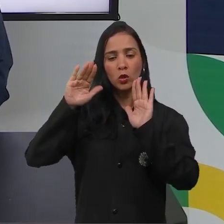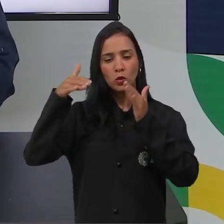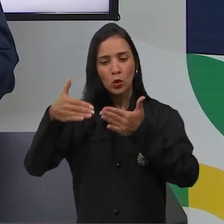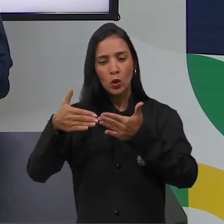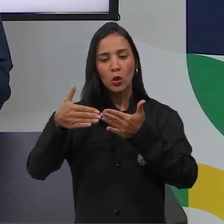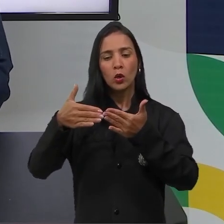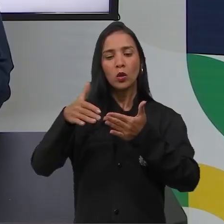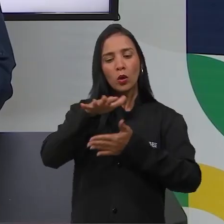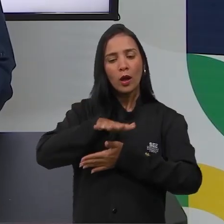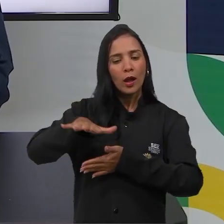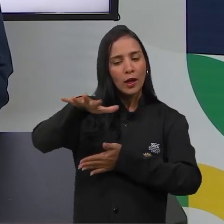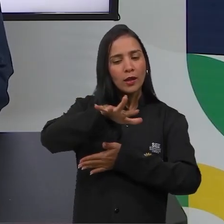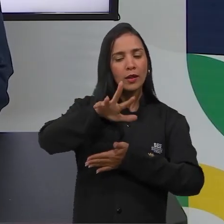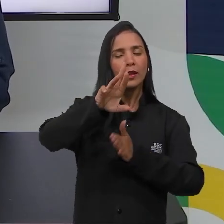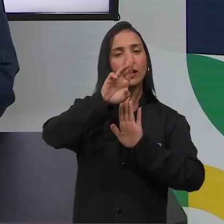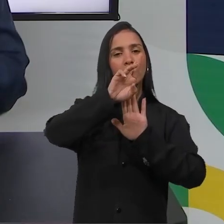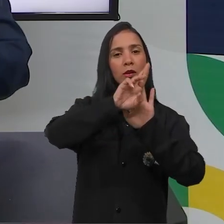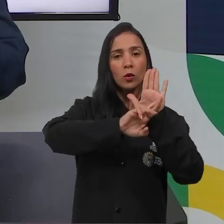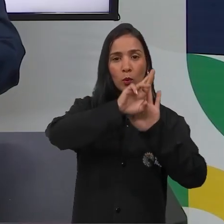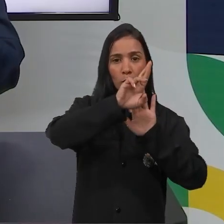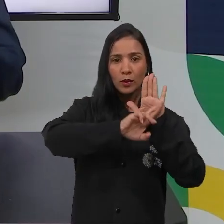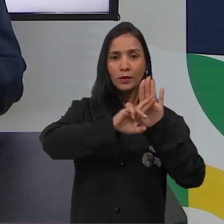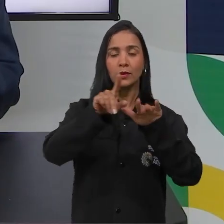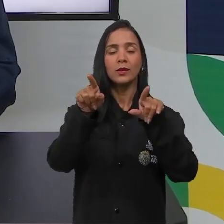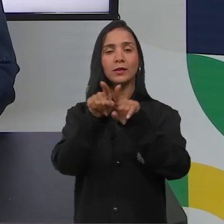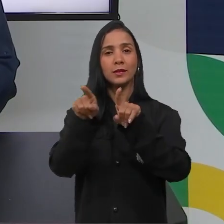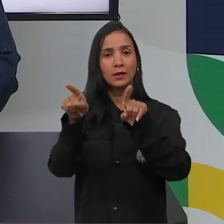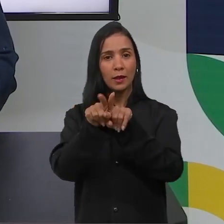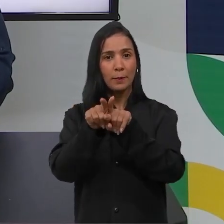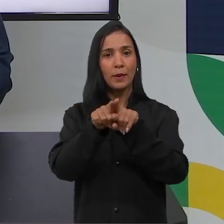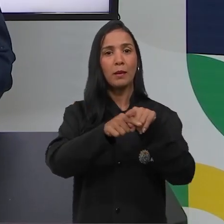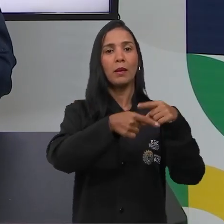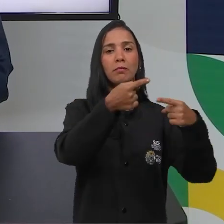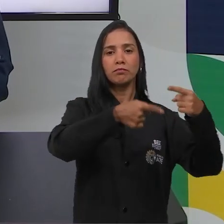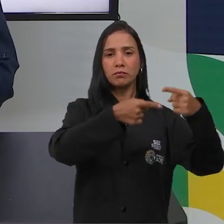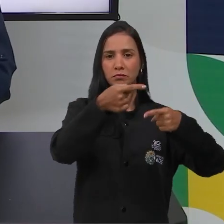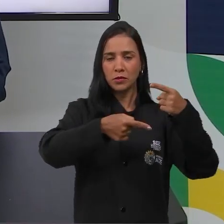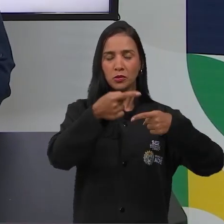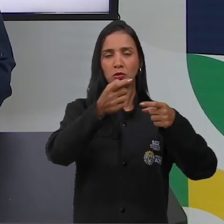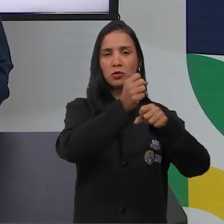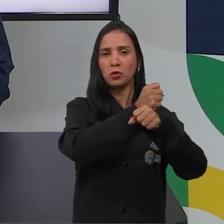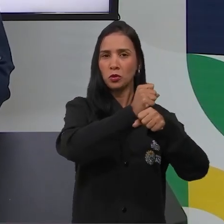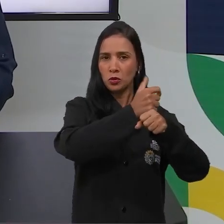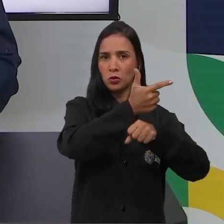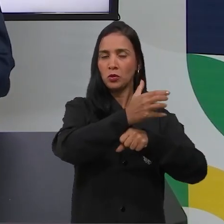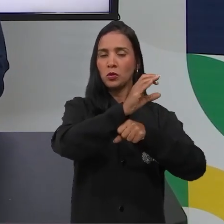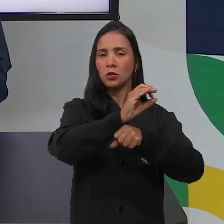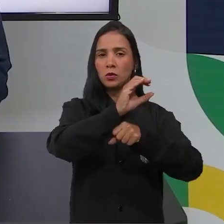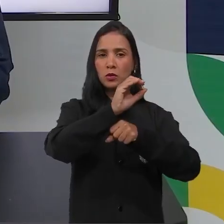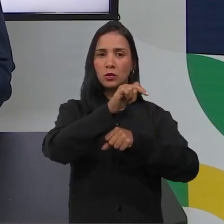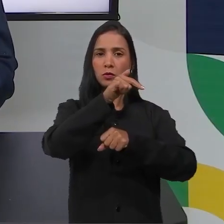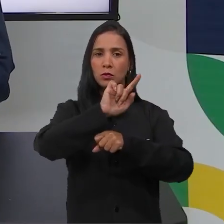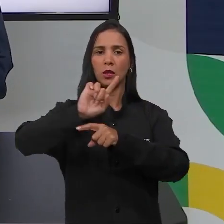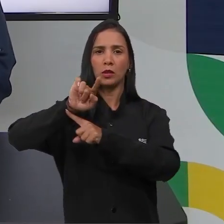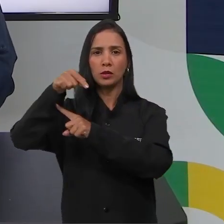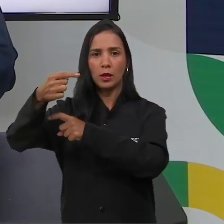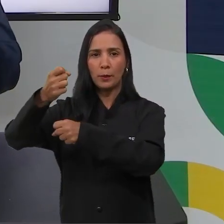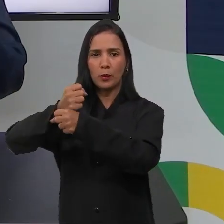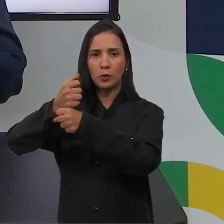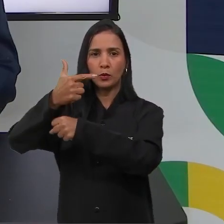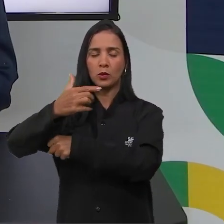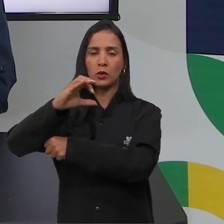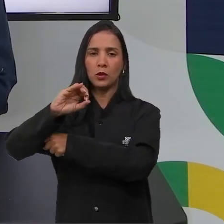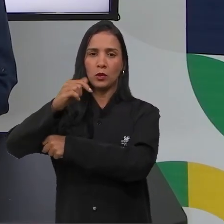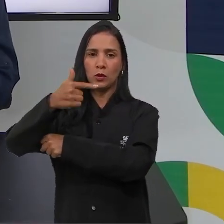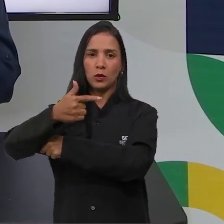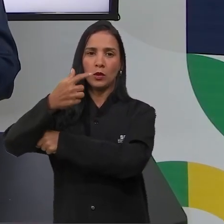muito debatido, e que foi feito em 2007 e o mais atual em 2023, ele diz o seguinte, ó, tivemos